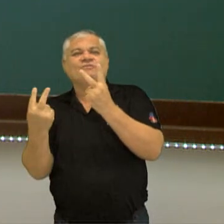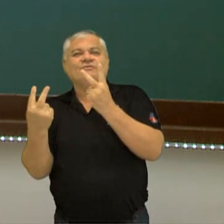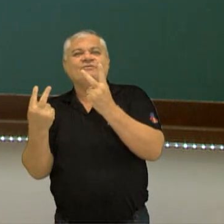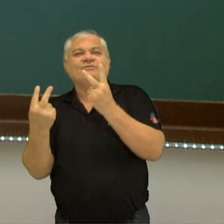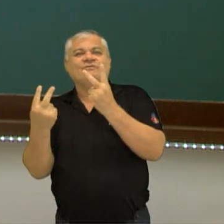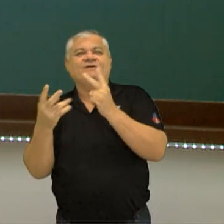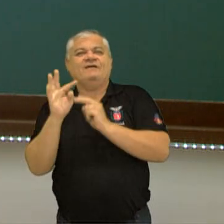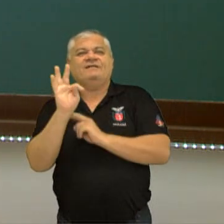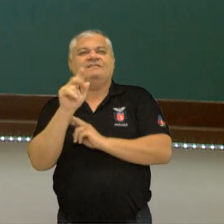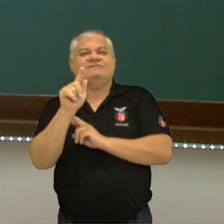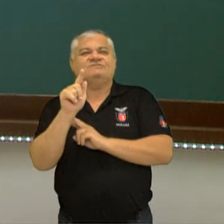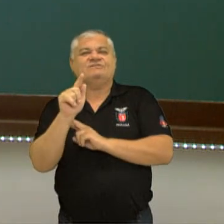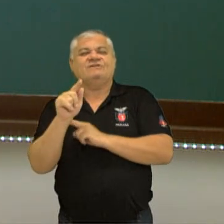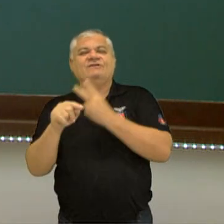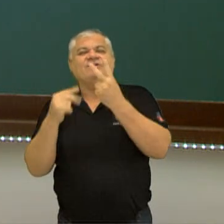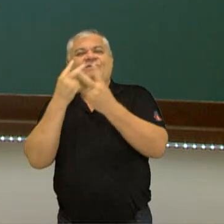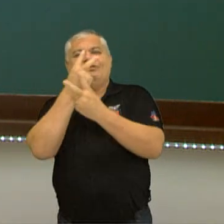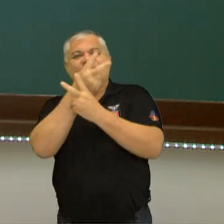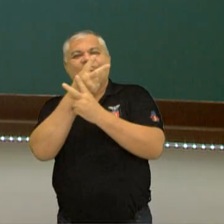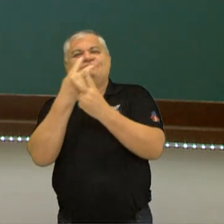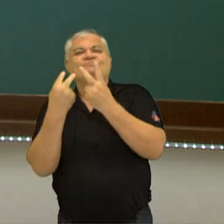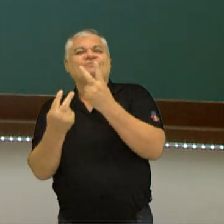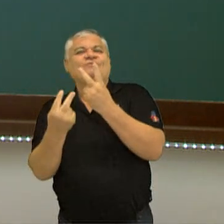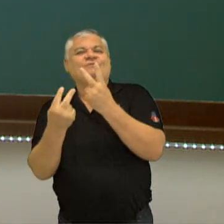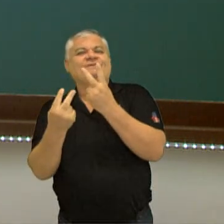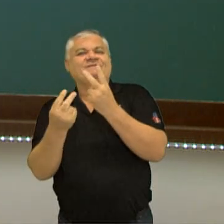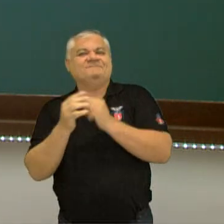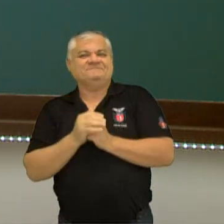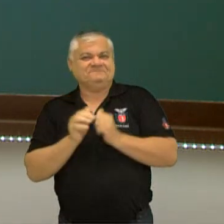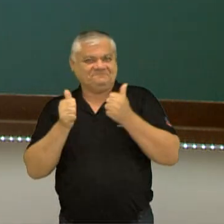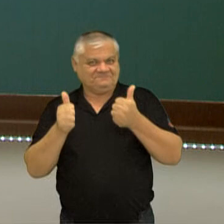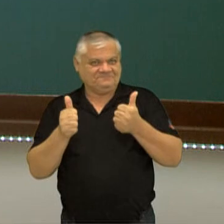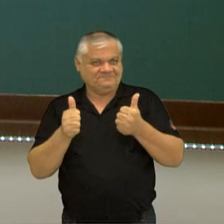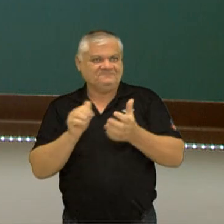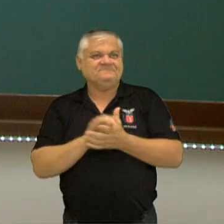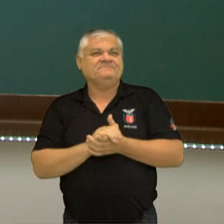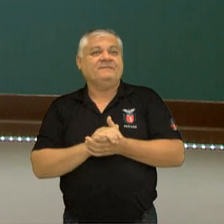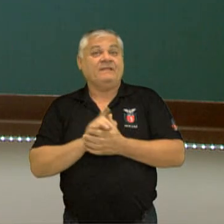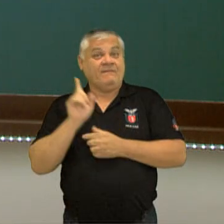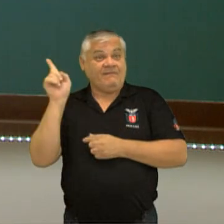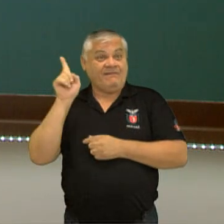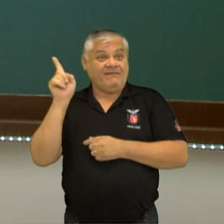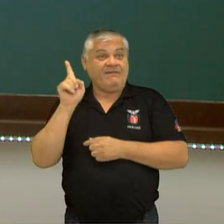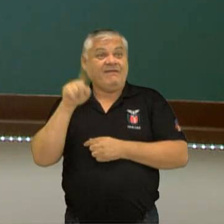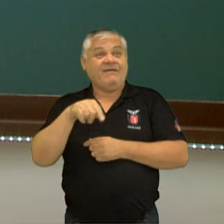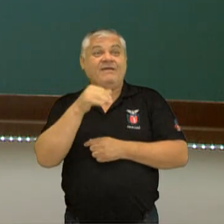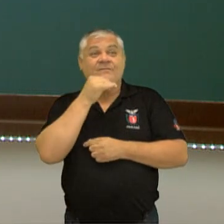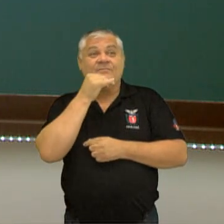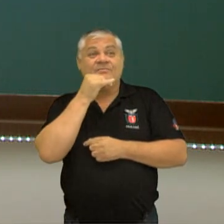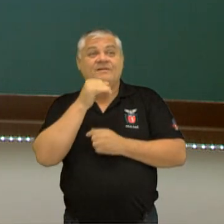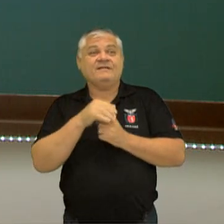ficar 2 raiz de 2, ok? Então, aqui,